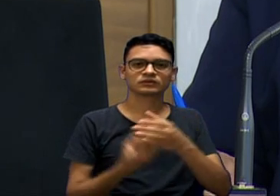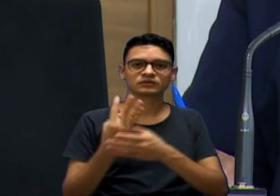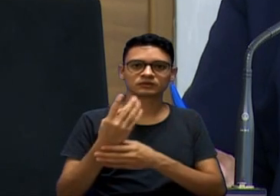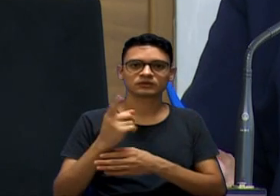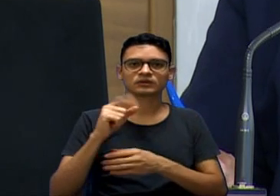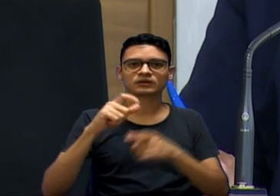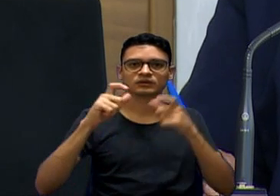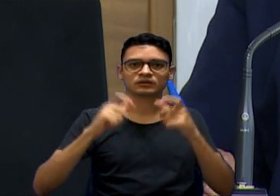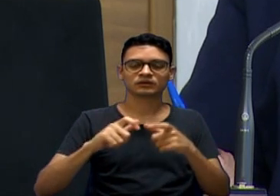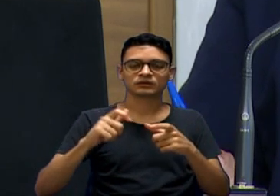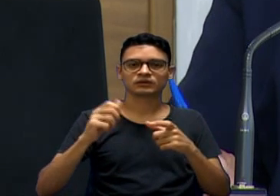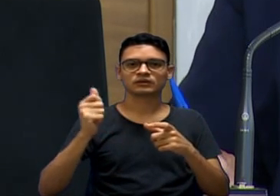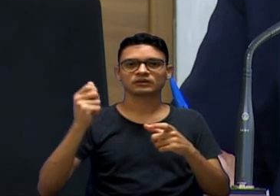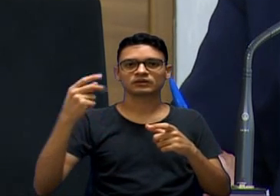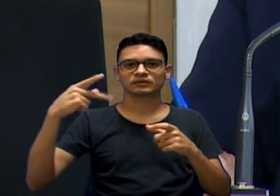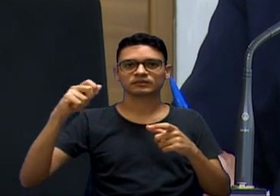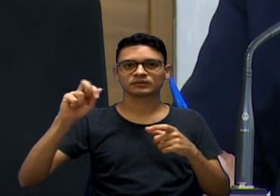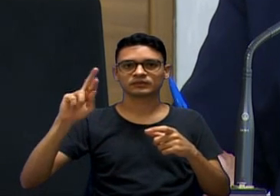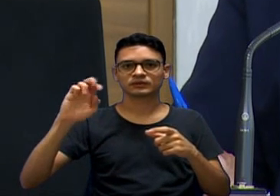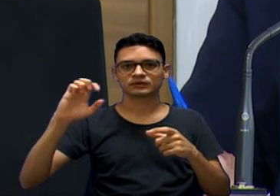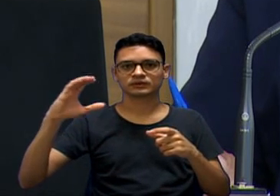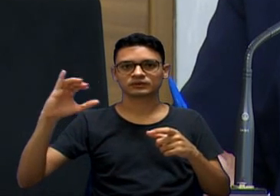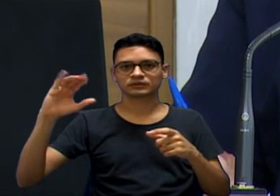de Aparecida.